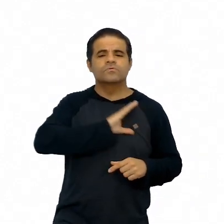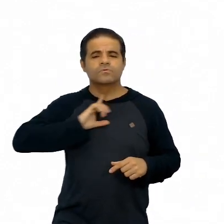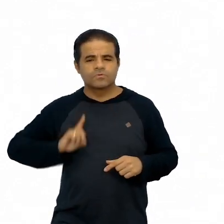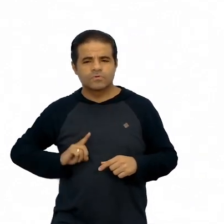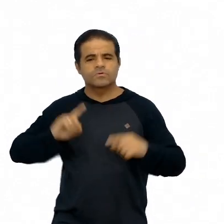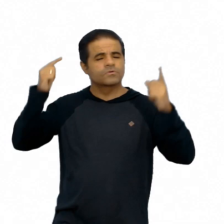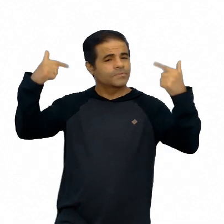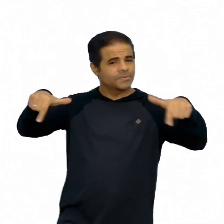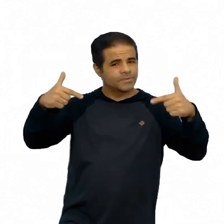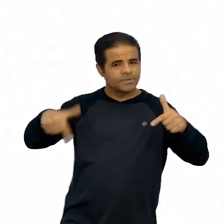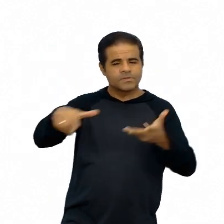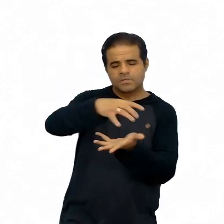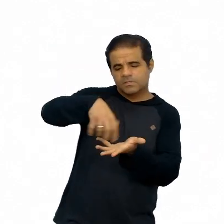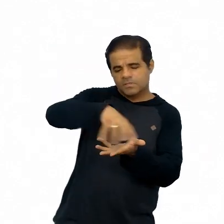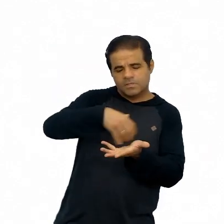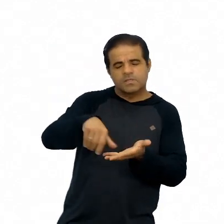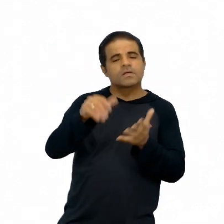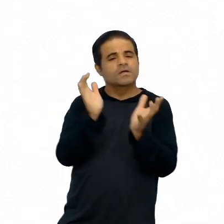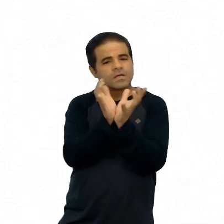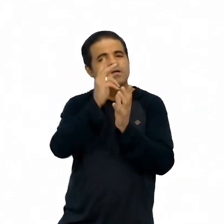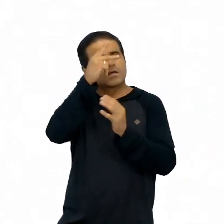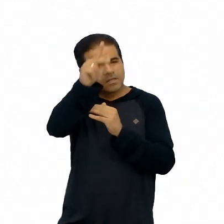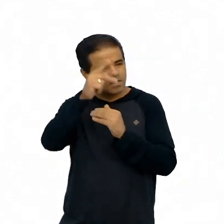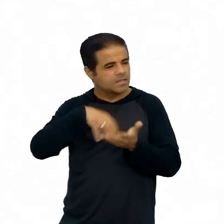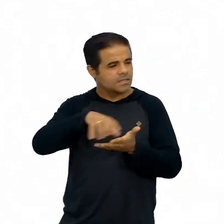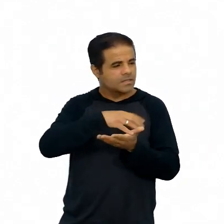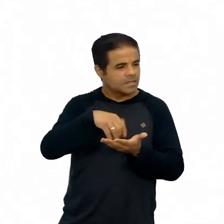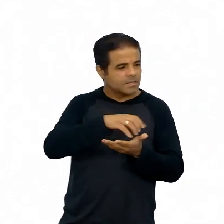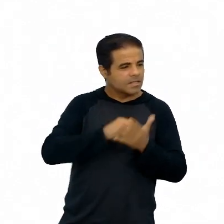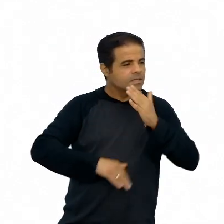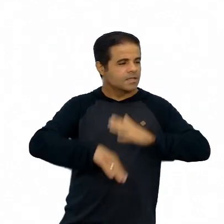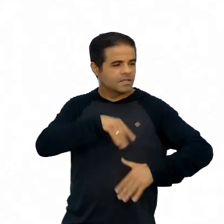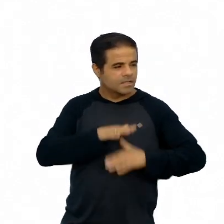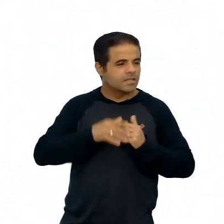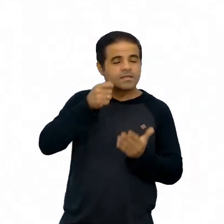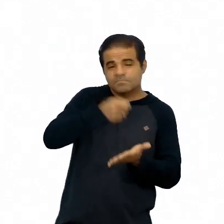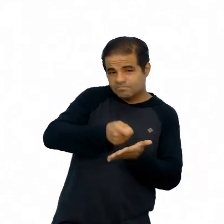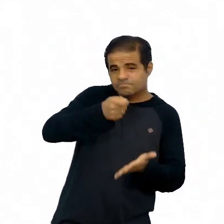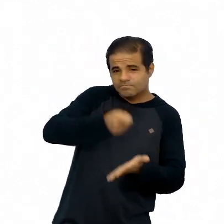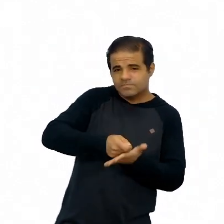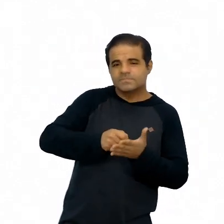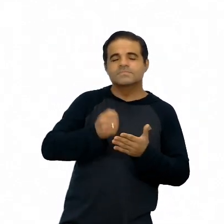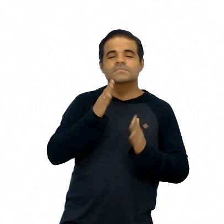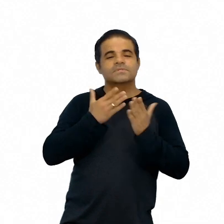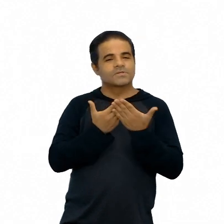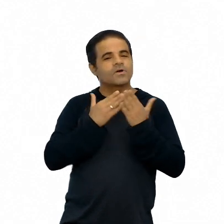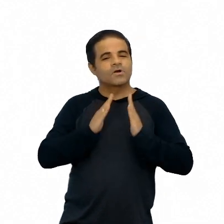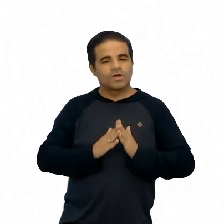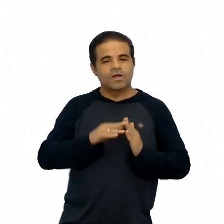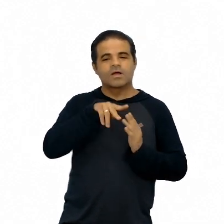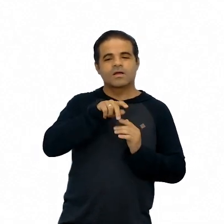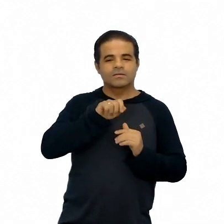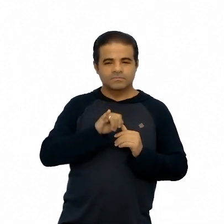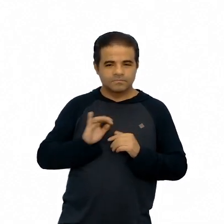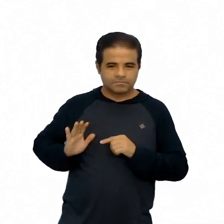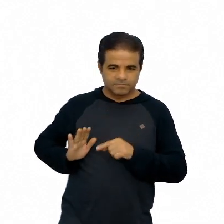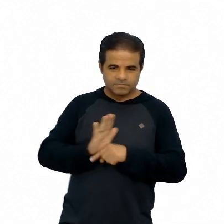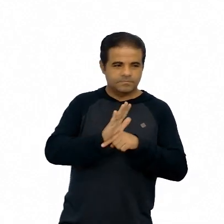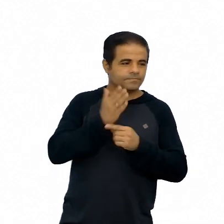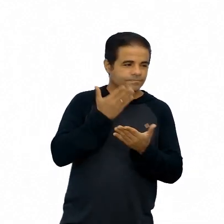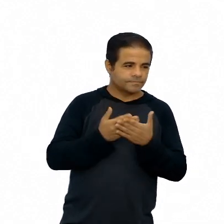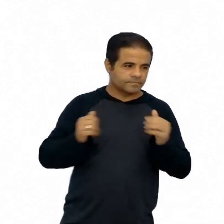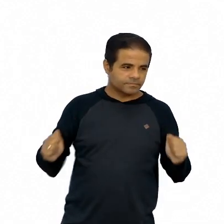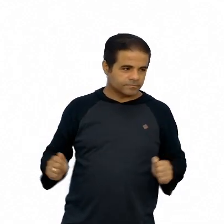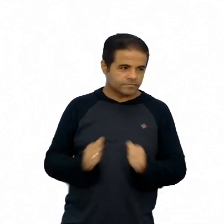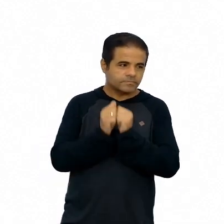está trabalhando com a área, no caso ele trabalha com a área de ciências exatas na Escola PEI, ele vai sentar junto com esse professor, o que